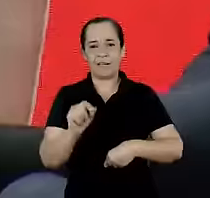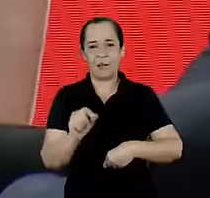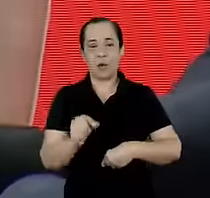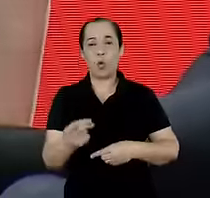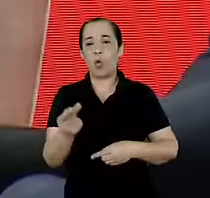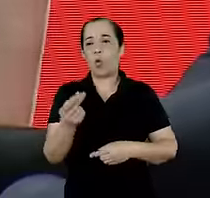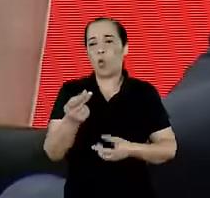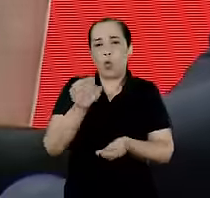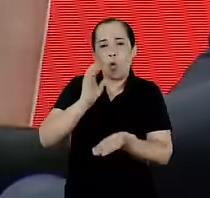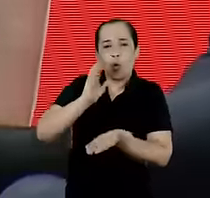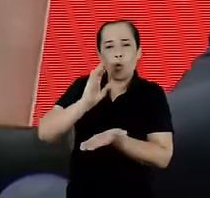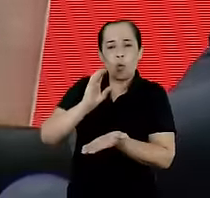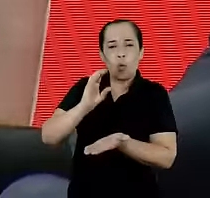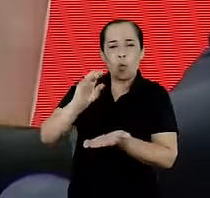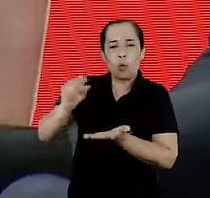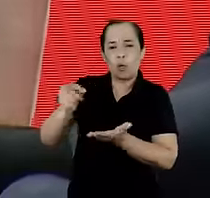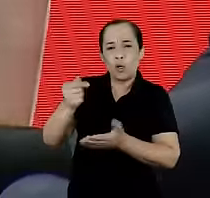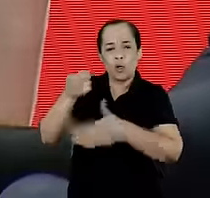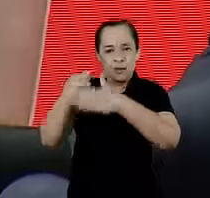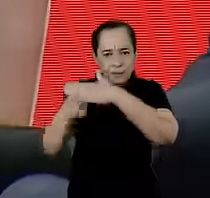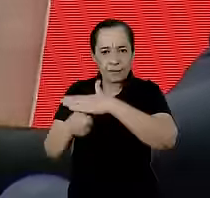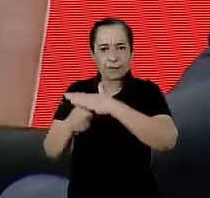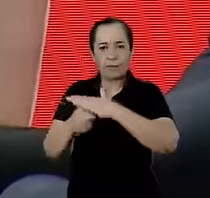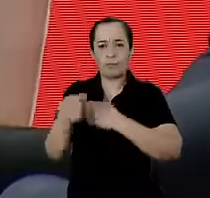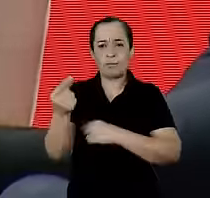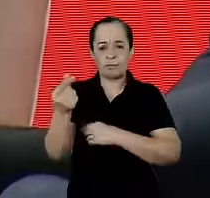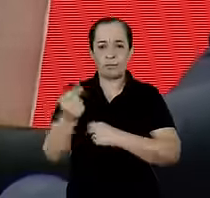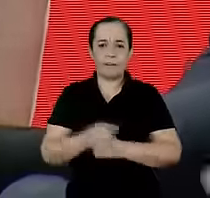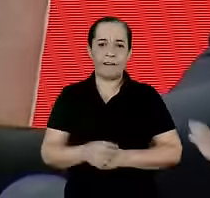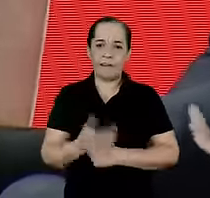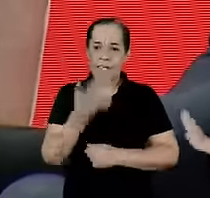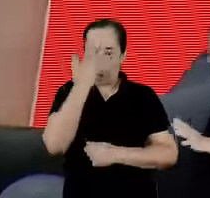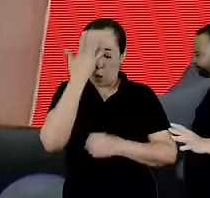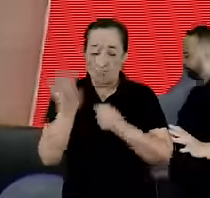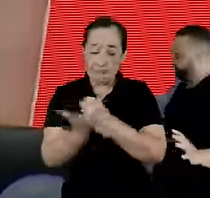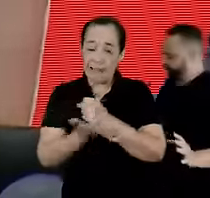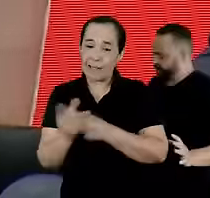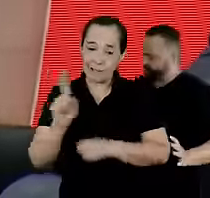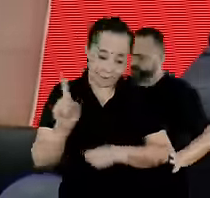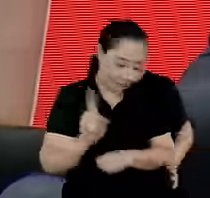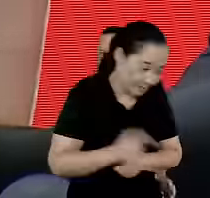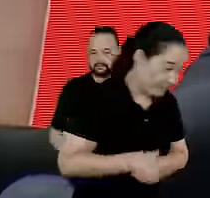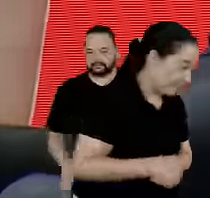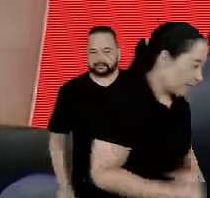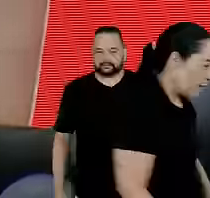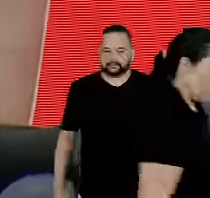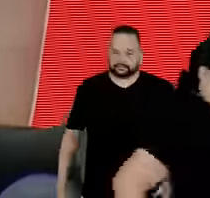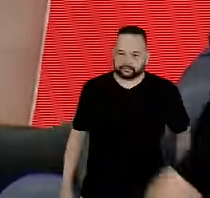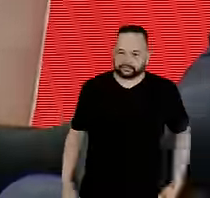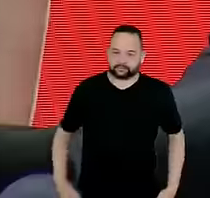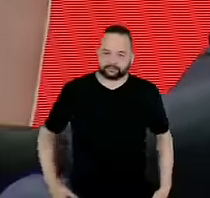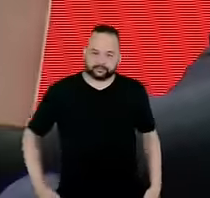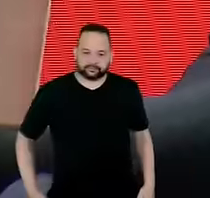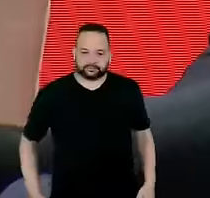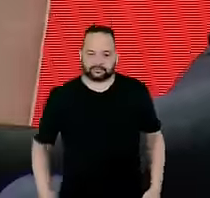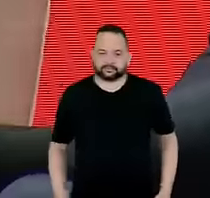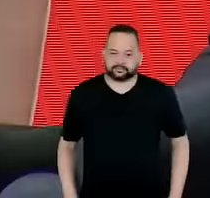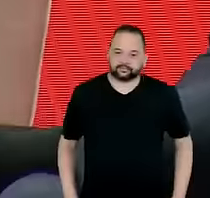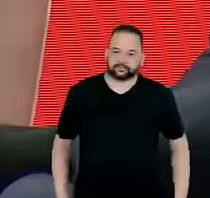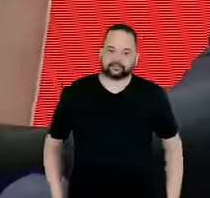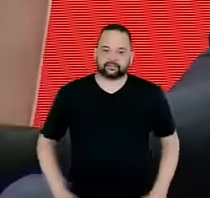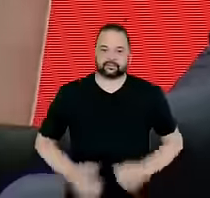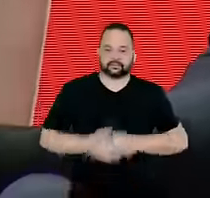altíssimo e aqui não tô falando só do custo básico da economia tô falando também do custo que chega pro tomador final de